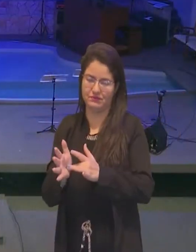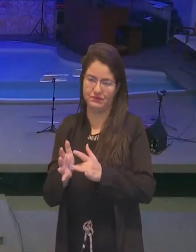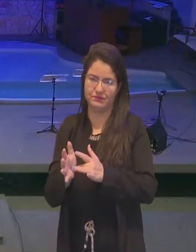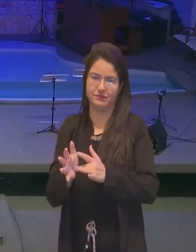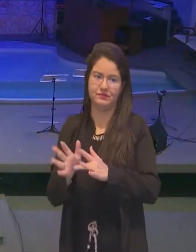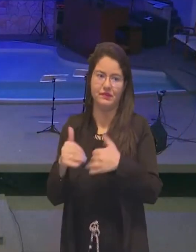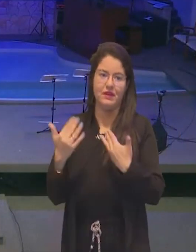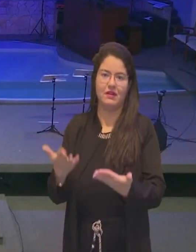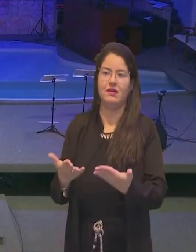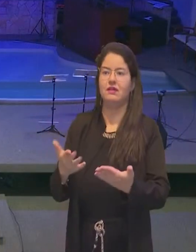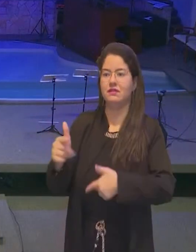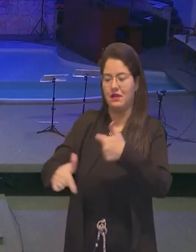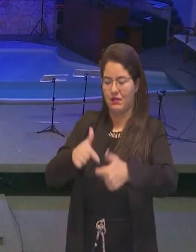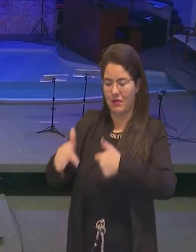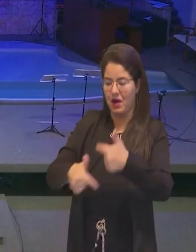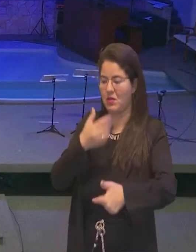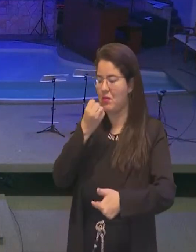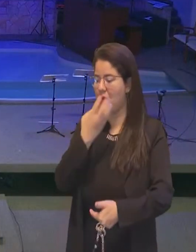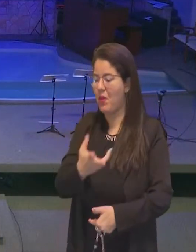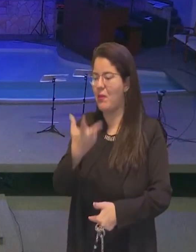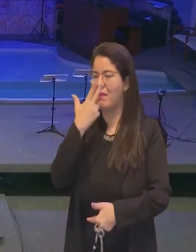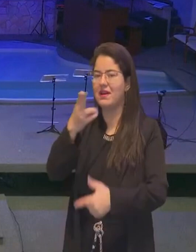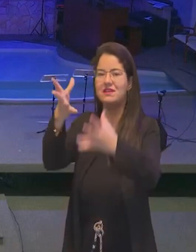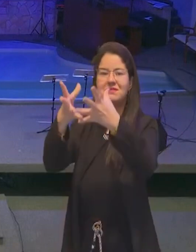Essas ações boas, elas se perdem,